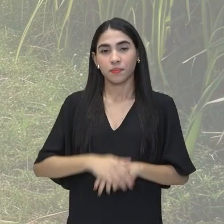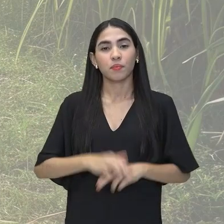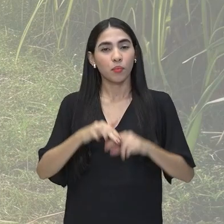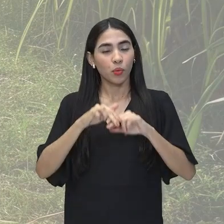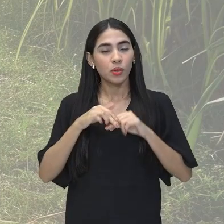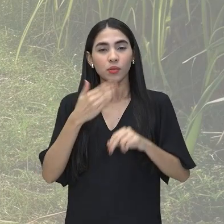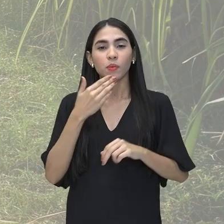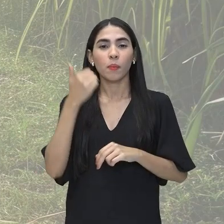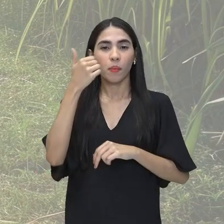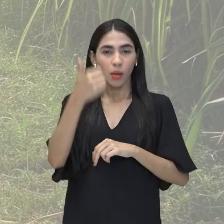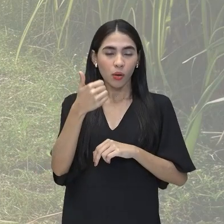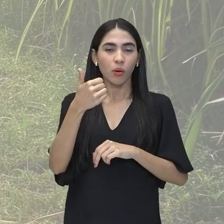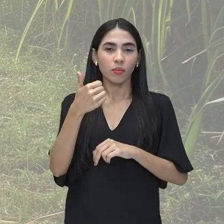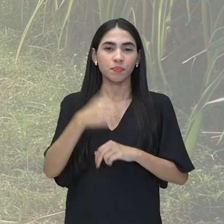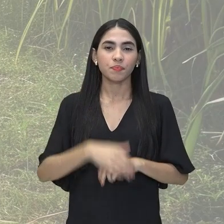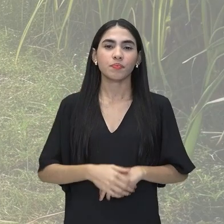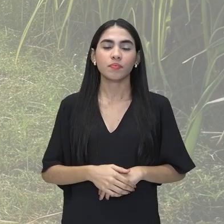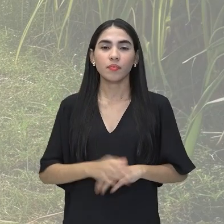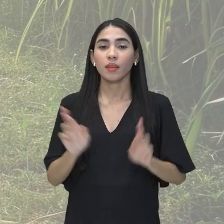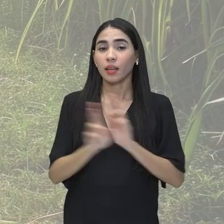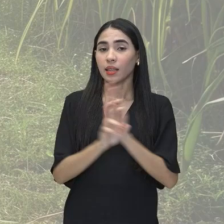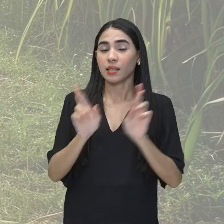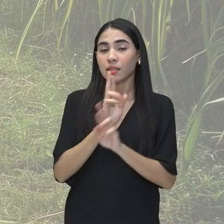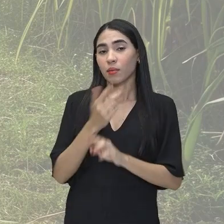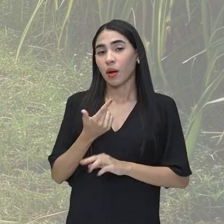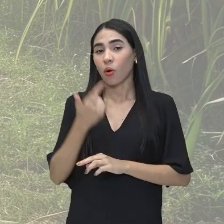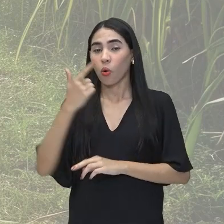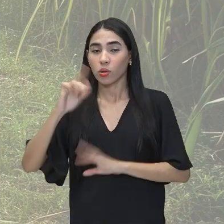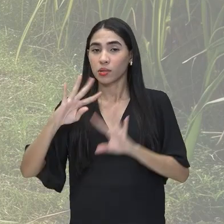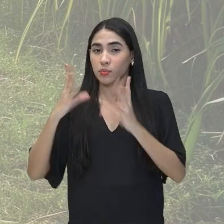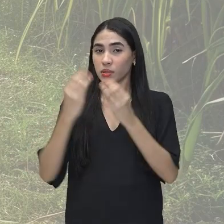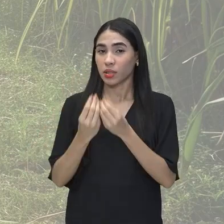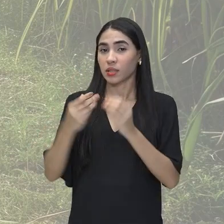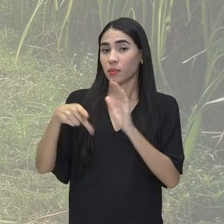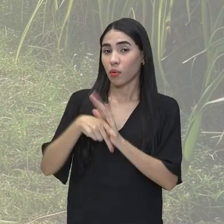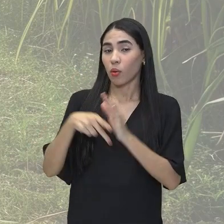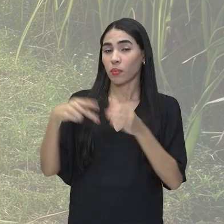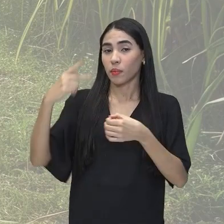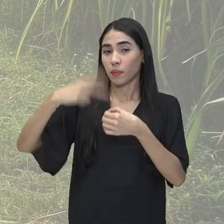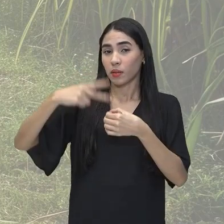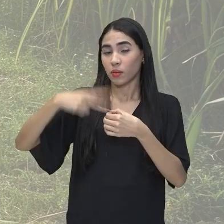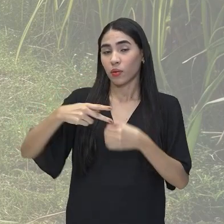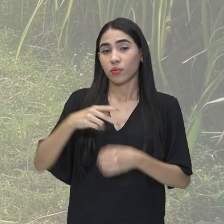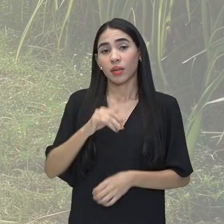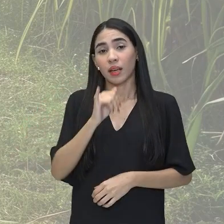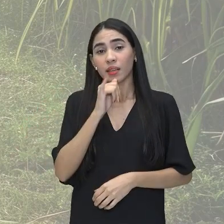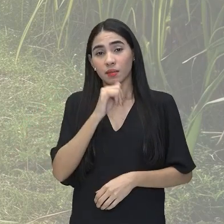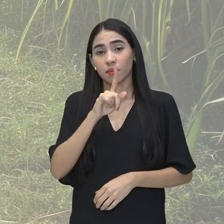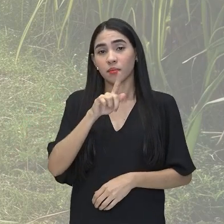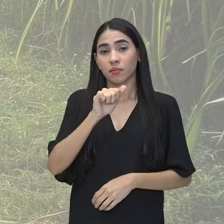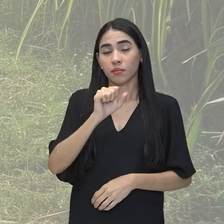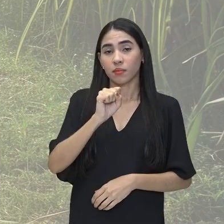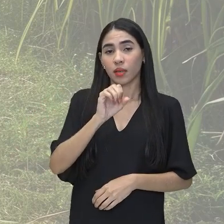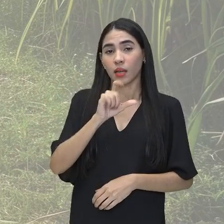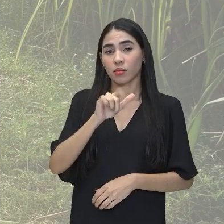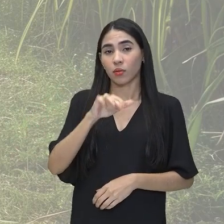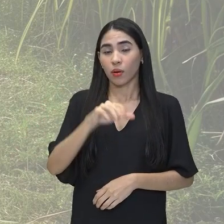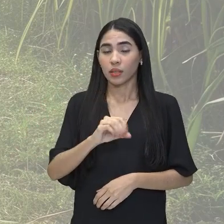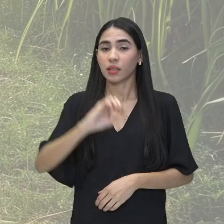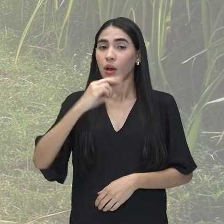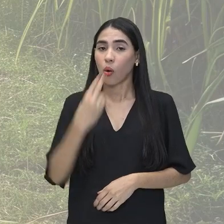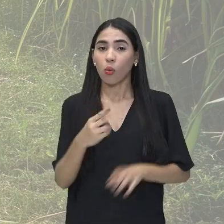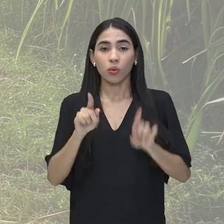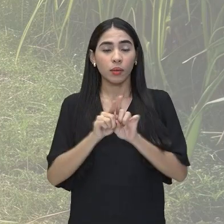mais sustentável em relação aos derivados do petróleo, por exemplo, a gasolina. Ou mesmo